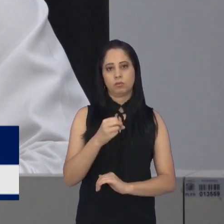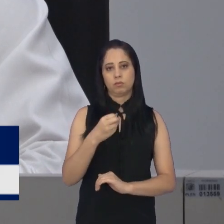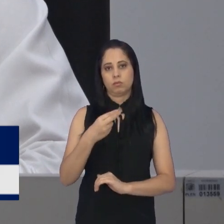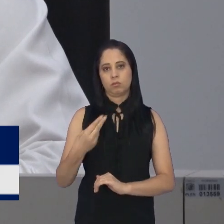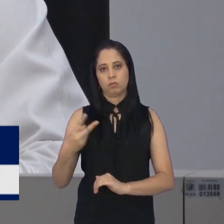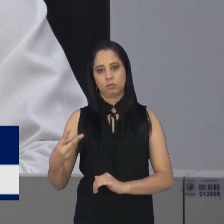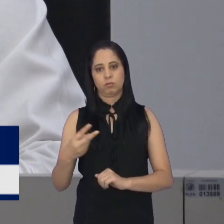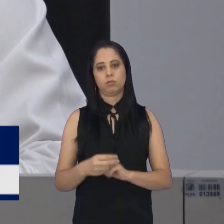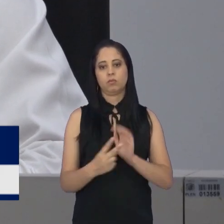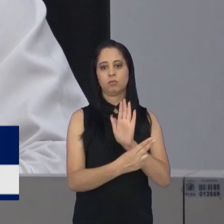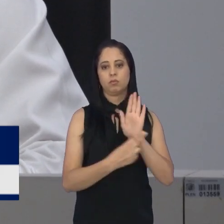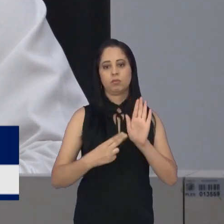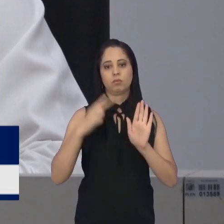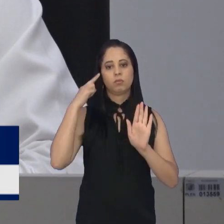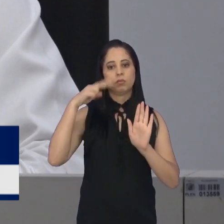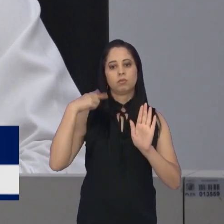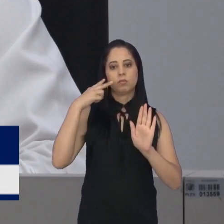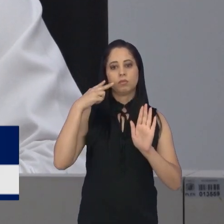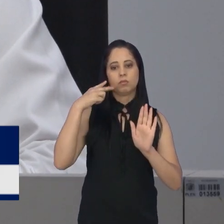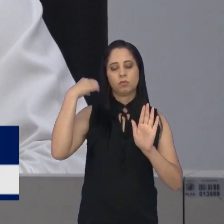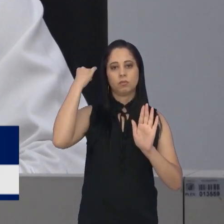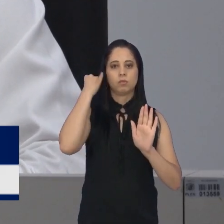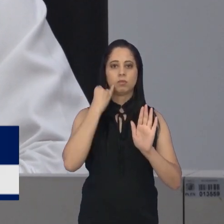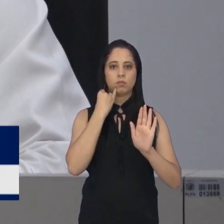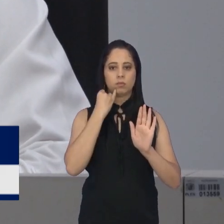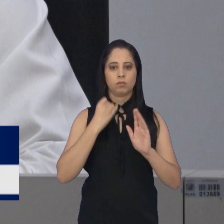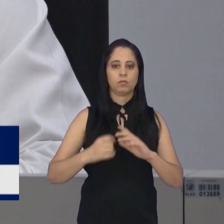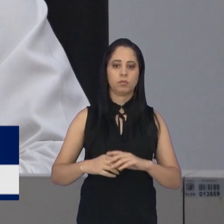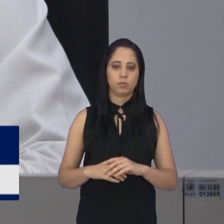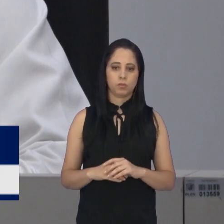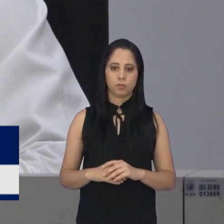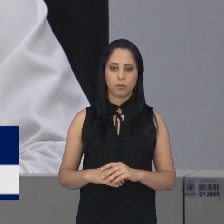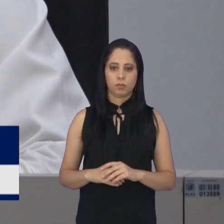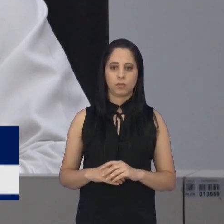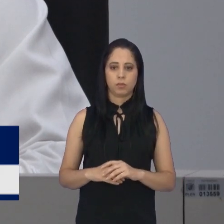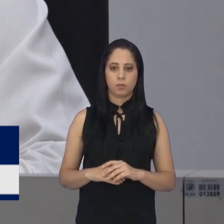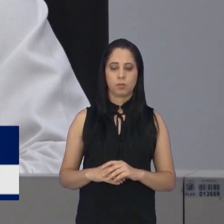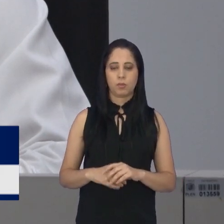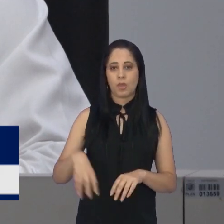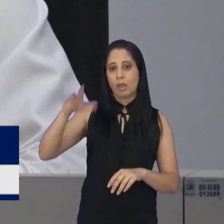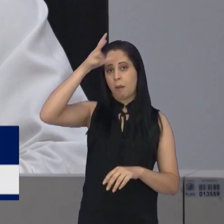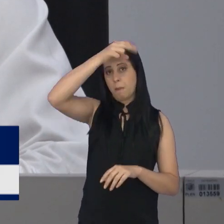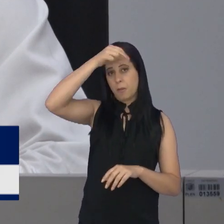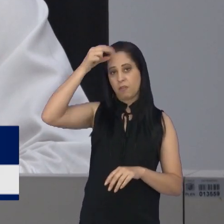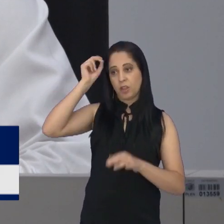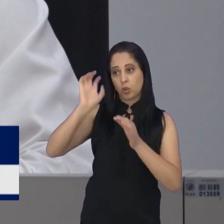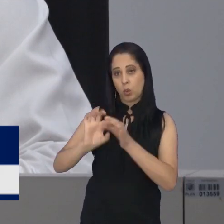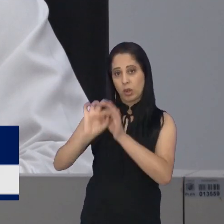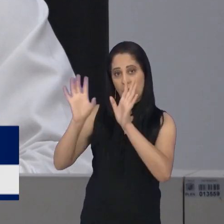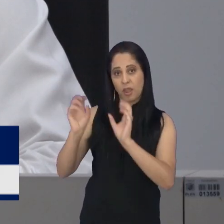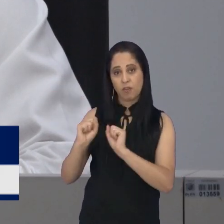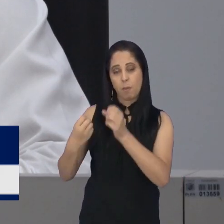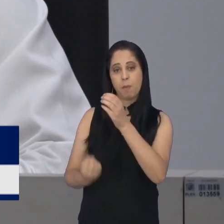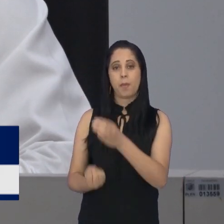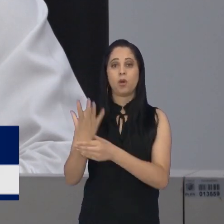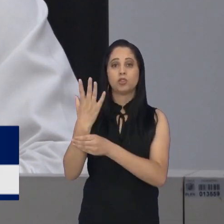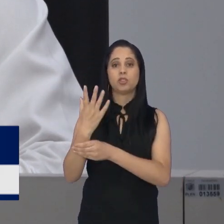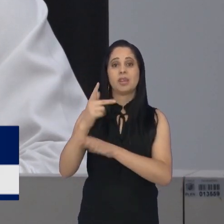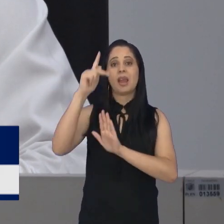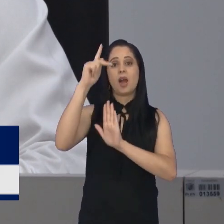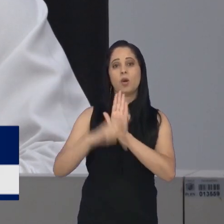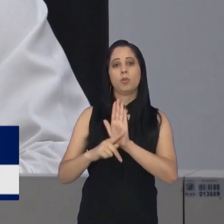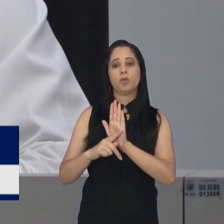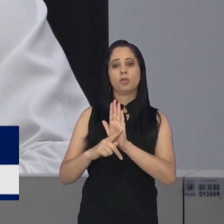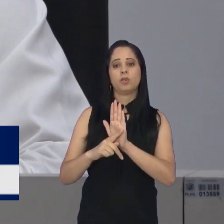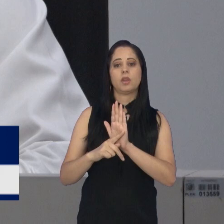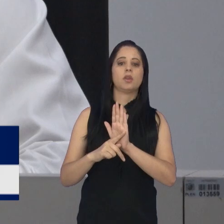383/2022, de autoria do vereador Zé Luiz, autoriza o Poder Executivo a criar o programa Sanja